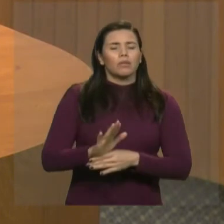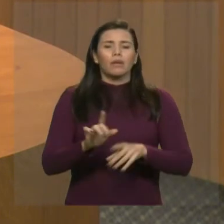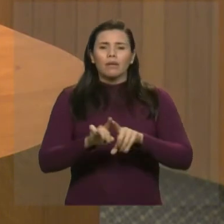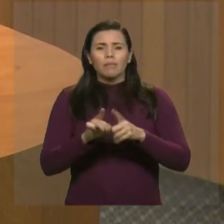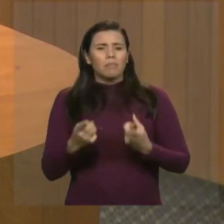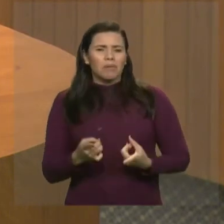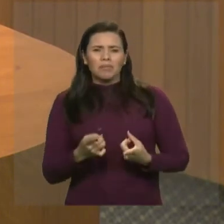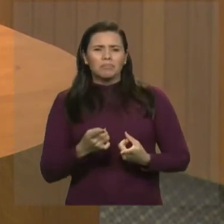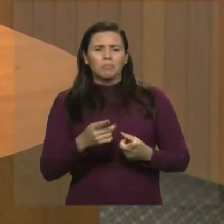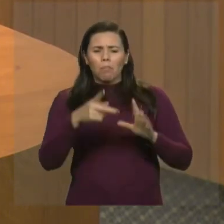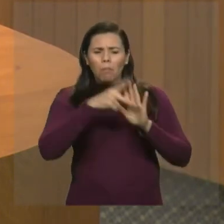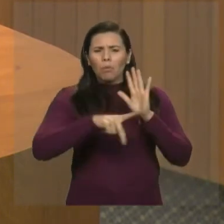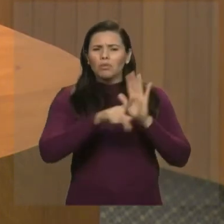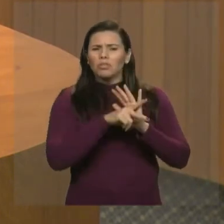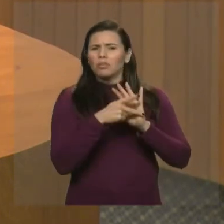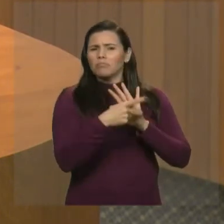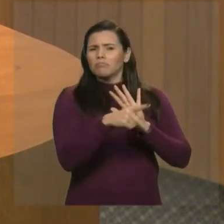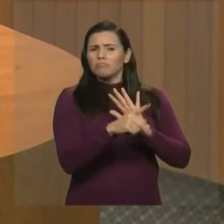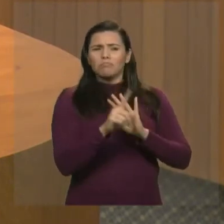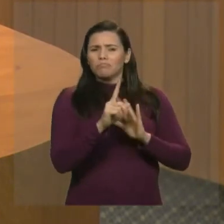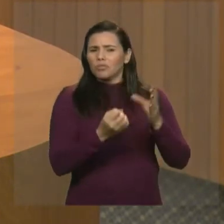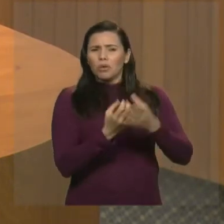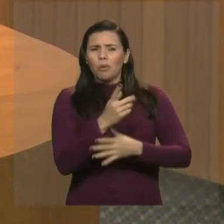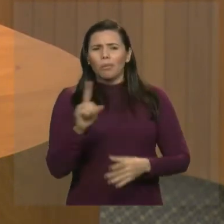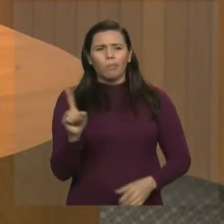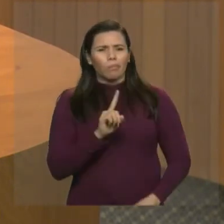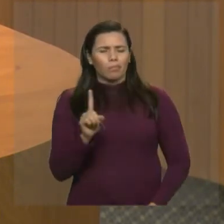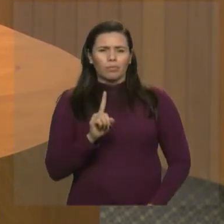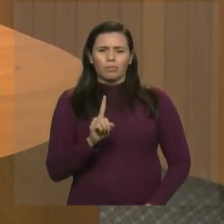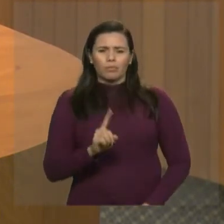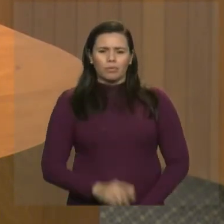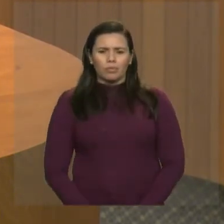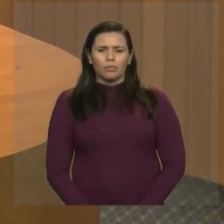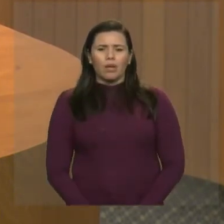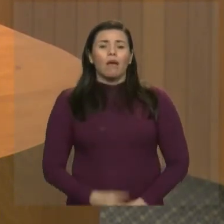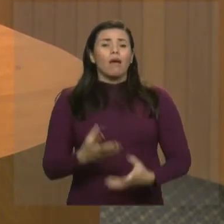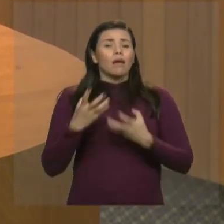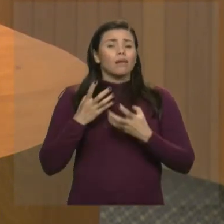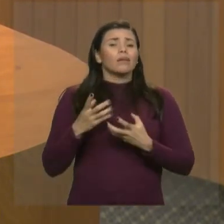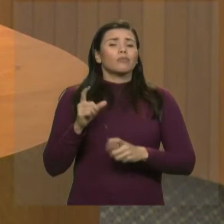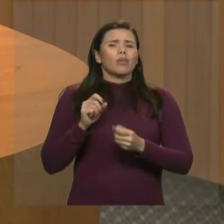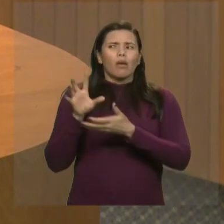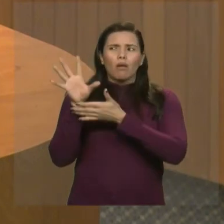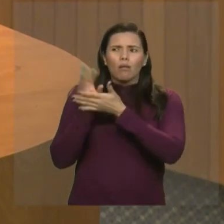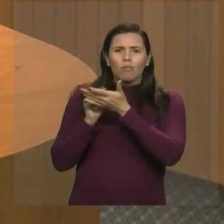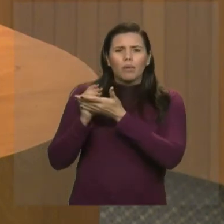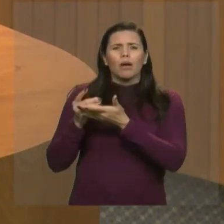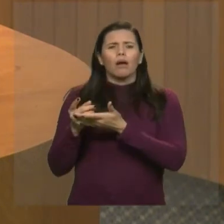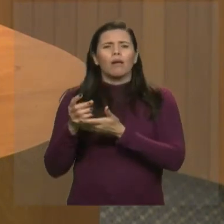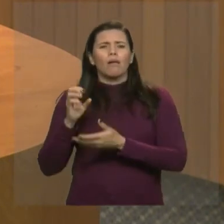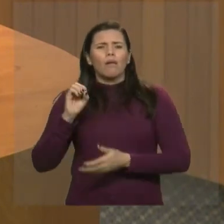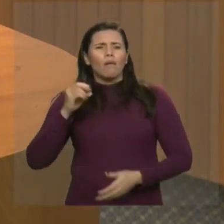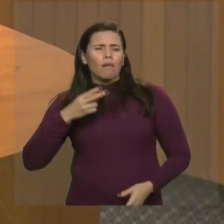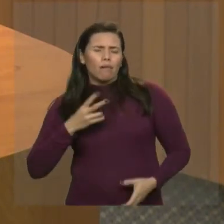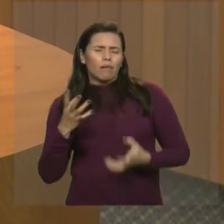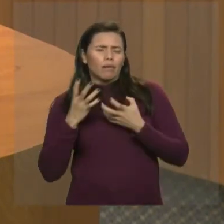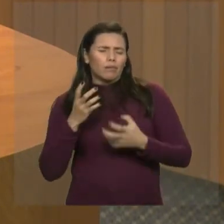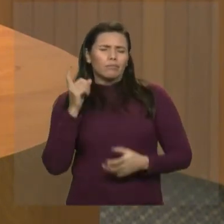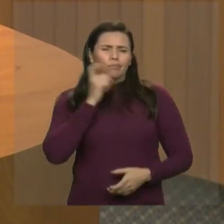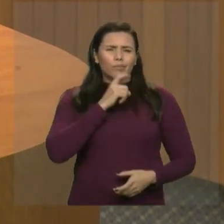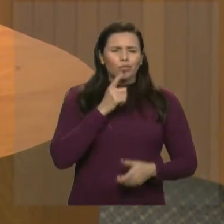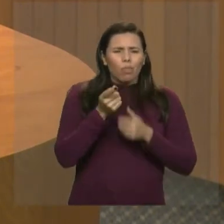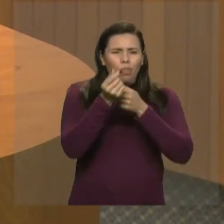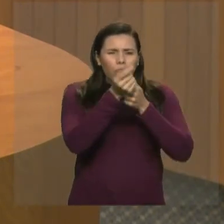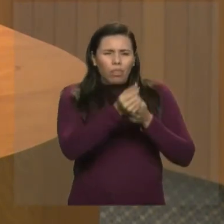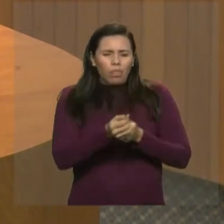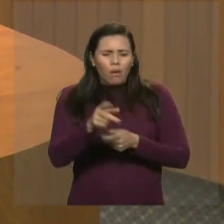que não foi da iniciativa de A ou de B, puxando para si como se a população fosse desinformada.